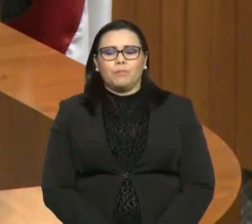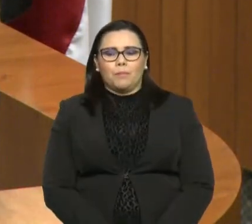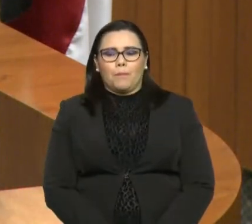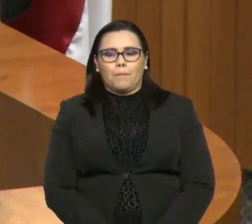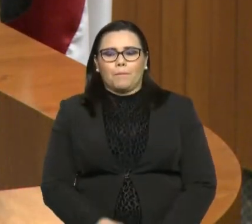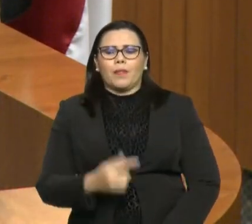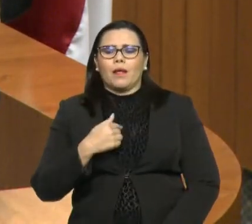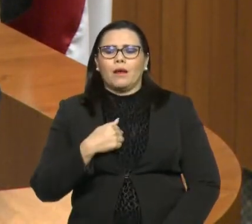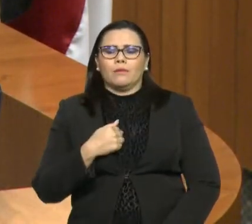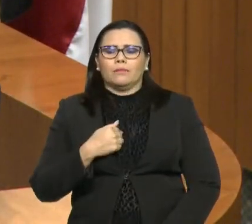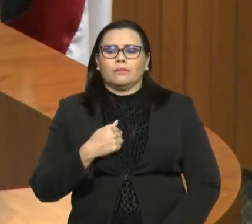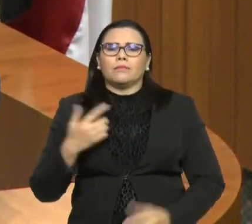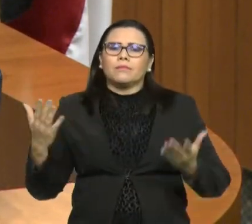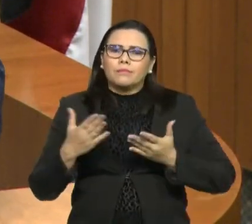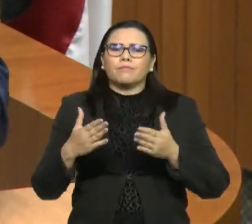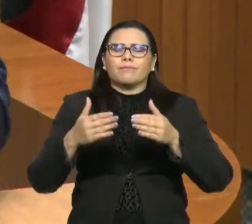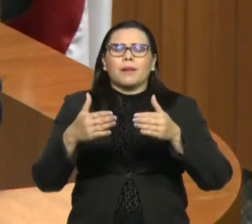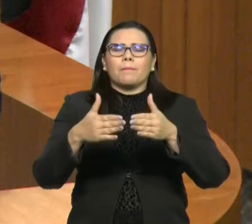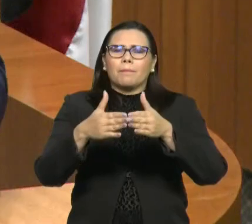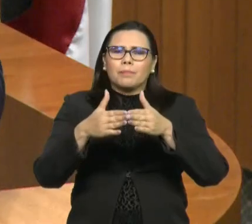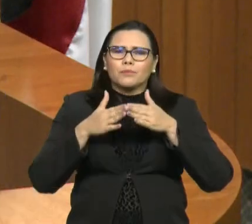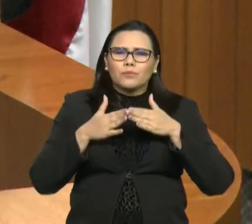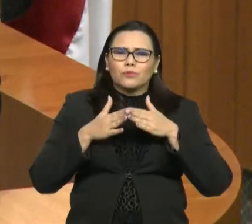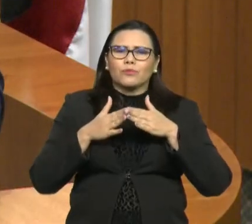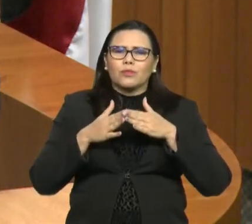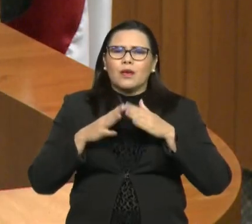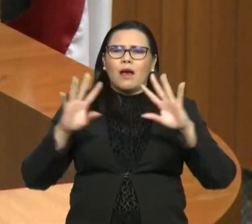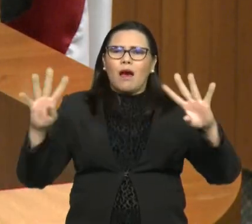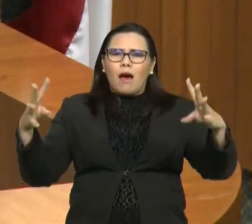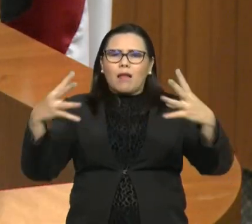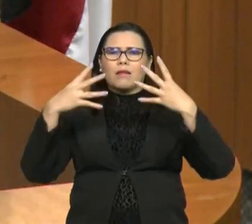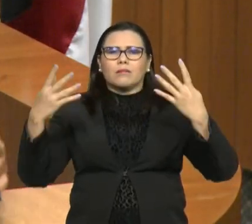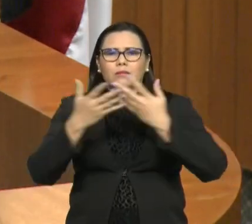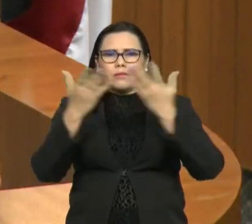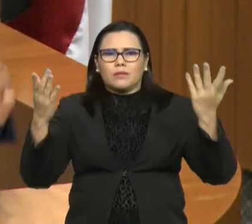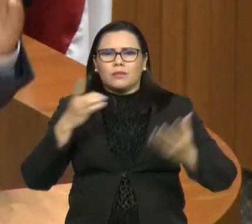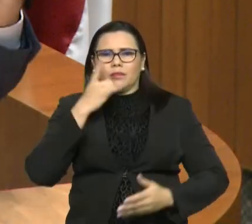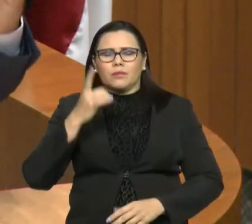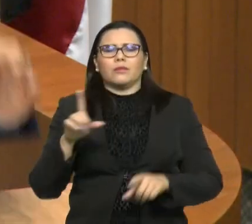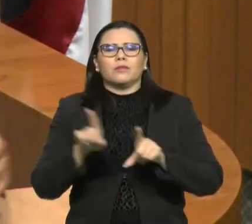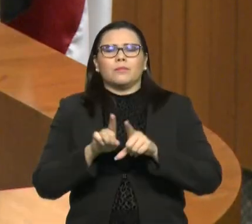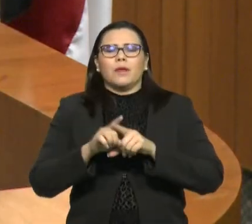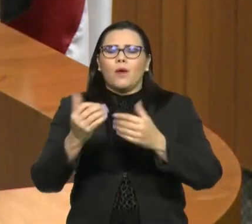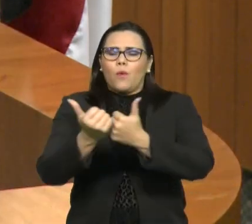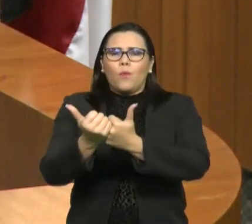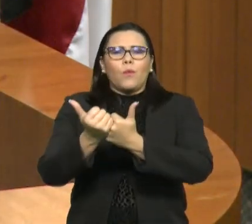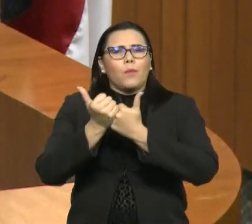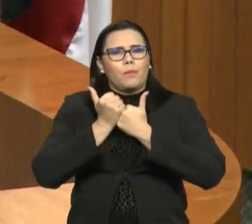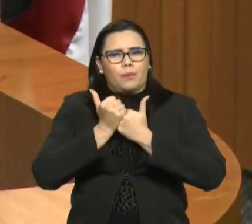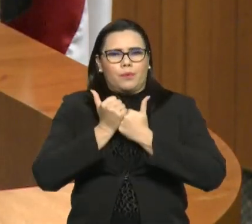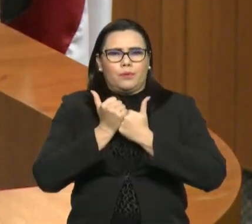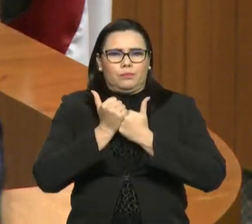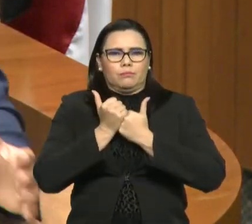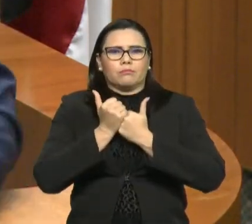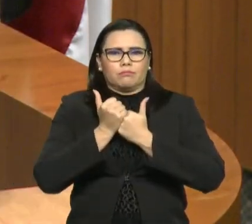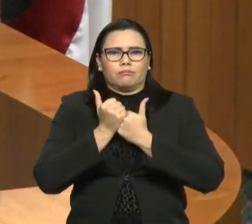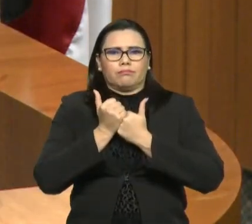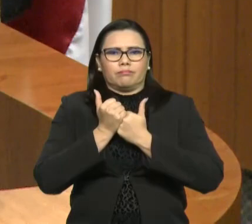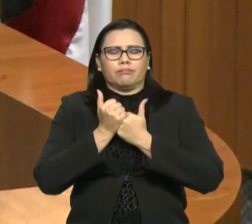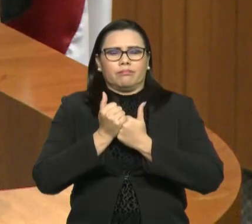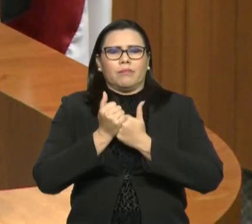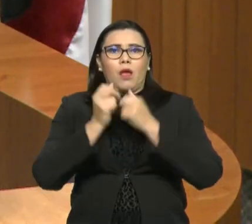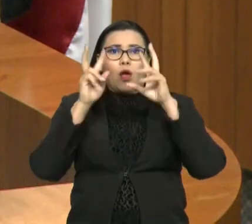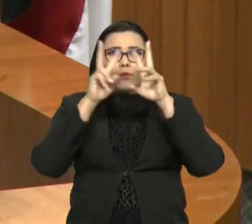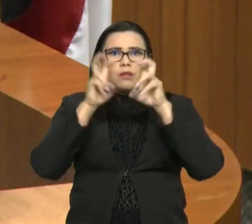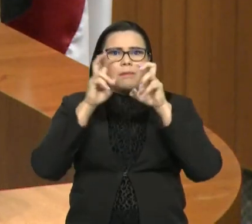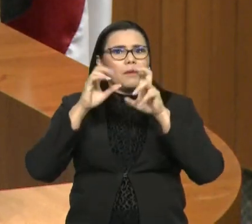de todos, pedir um minuto de atenção e o apoio nessa ação que é de extrema importância. Tenho